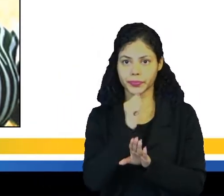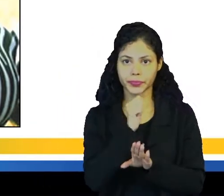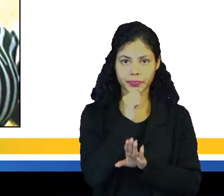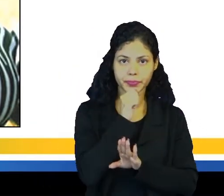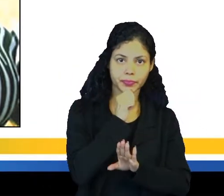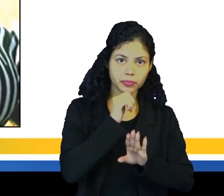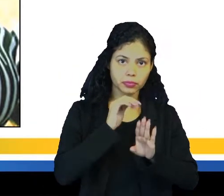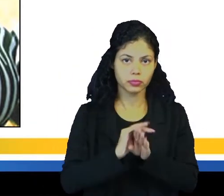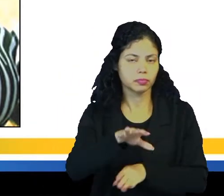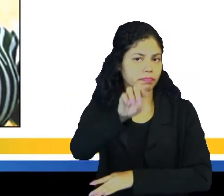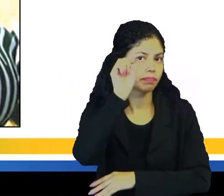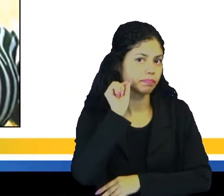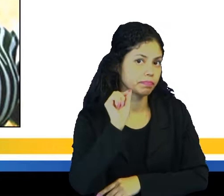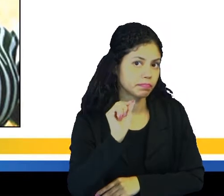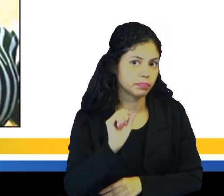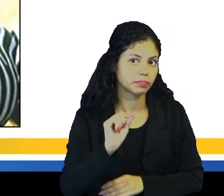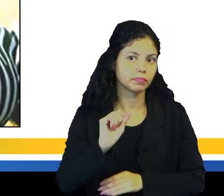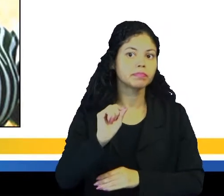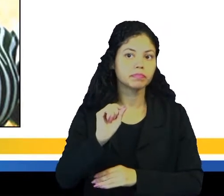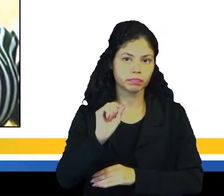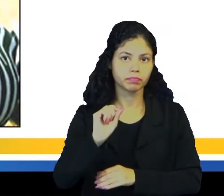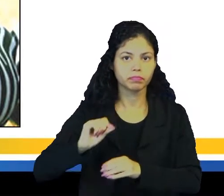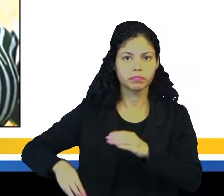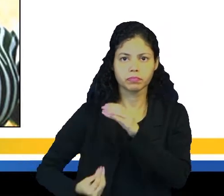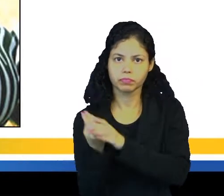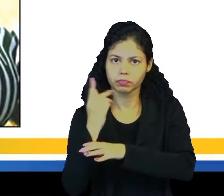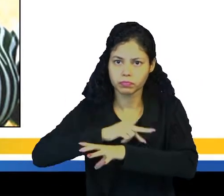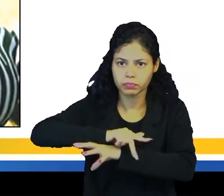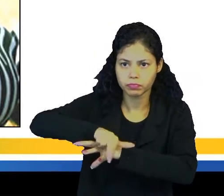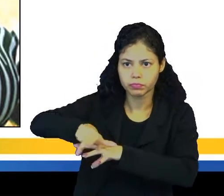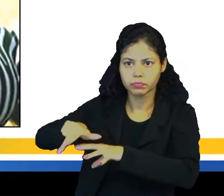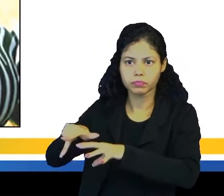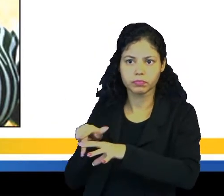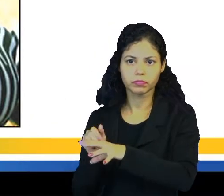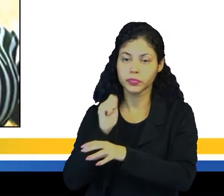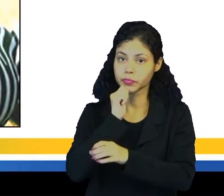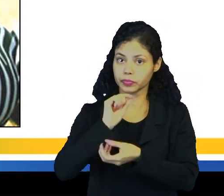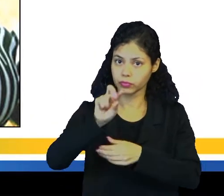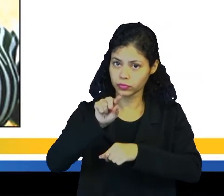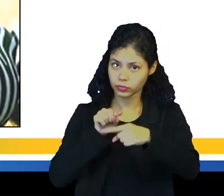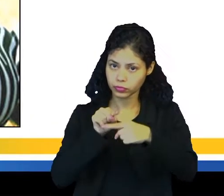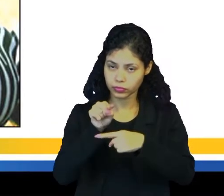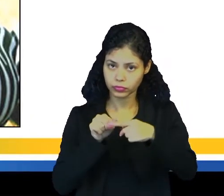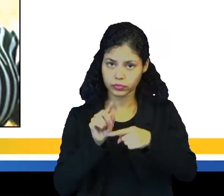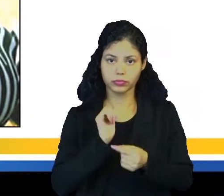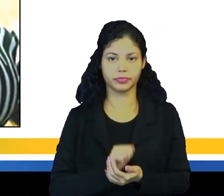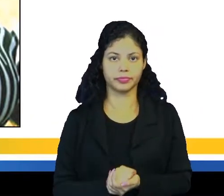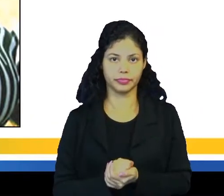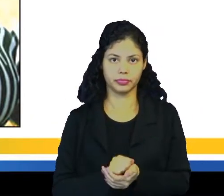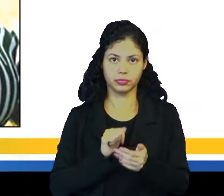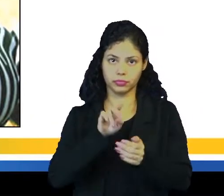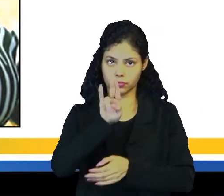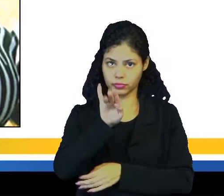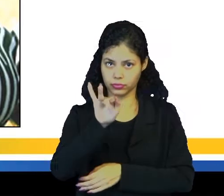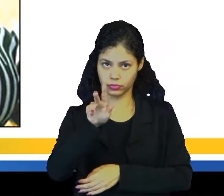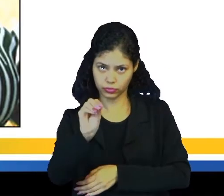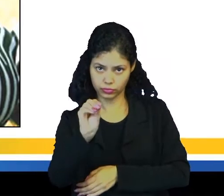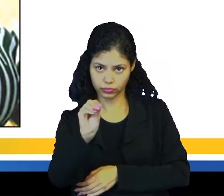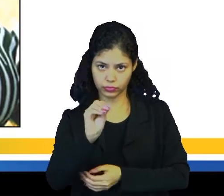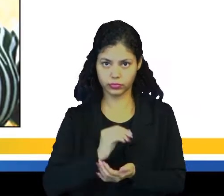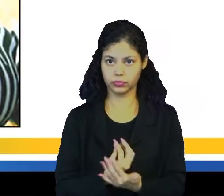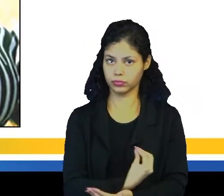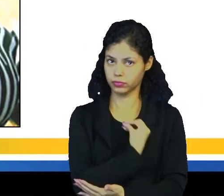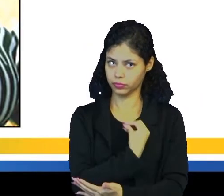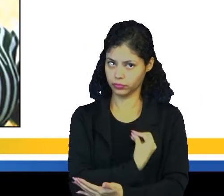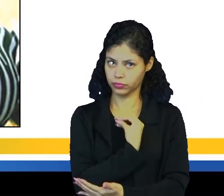a questão do que significa biodiversidade. Na prática, se eu for dividir a palavra biodiversidade, eu tenho aí a palavra bio,